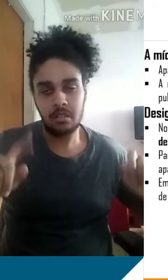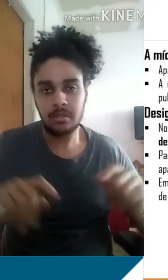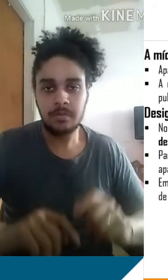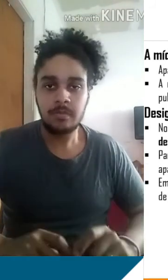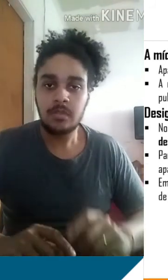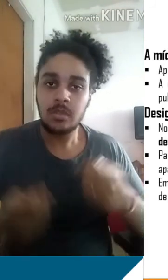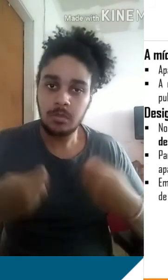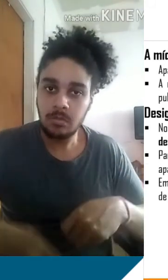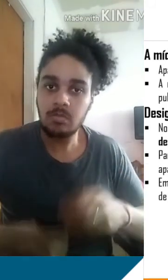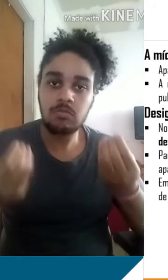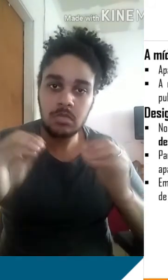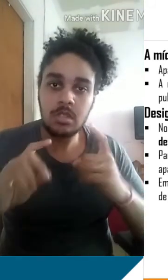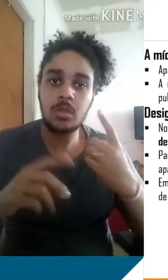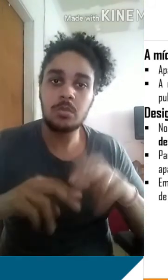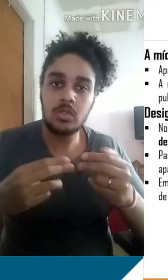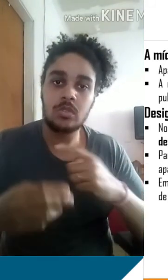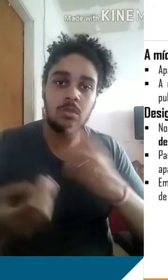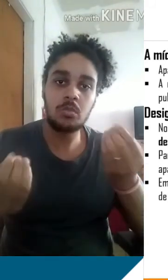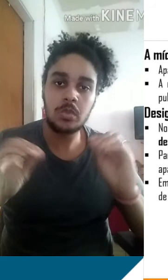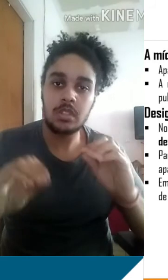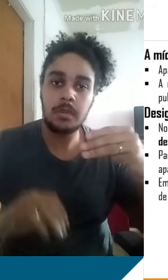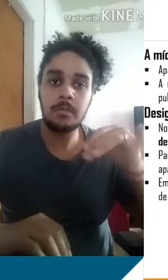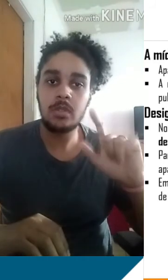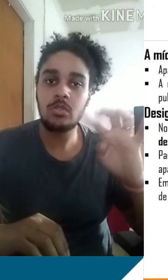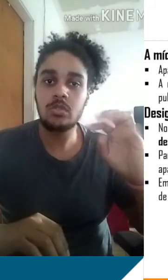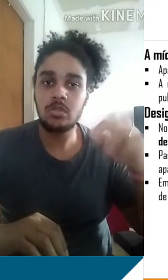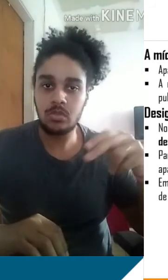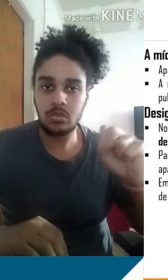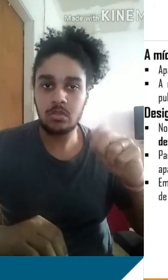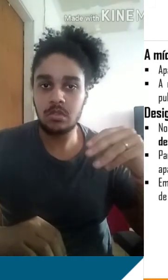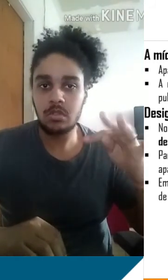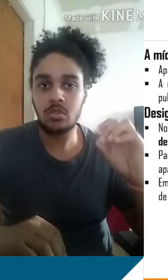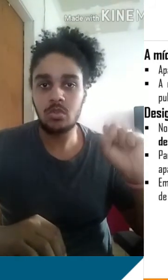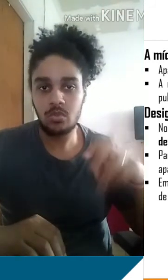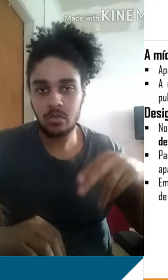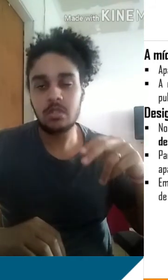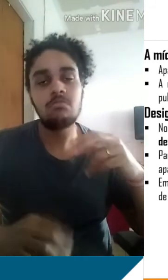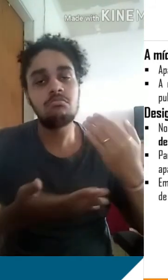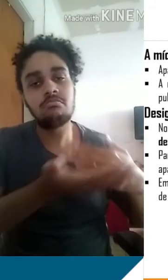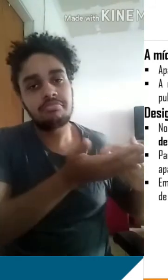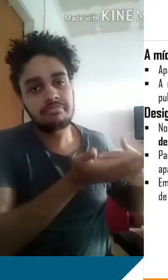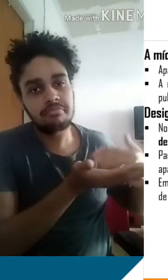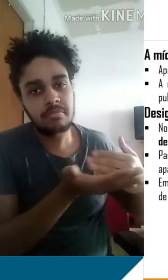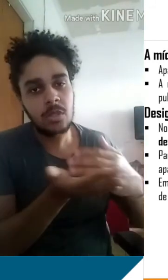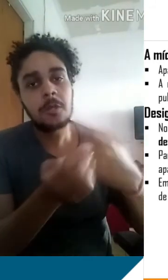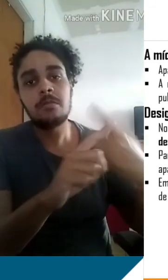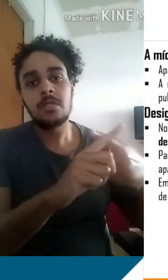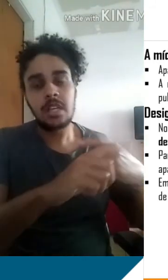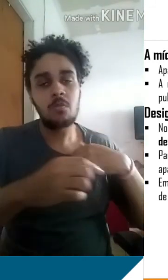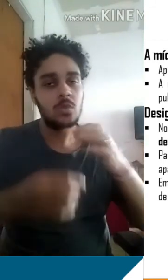nome dele em diversos momentos, porque talvez seja o grande crítico desse processo do período atual. Né? A grande representação